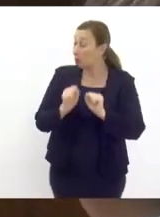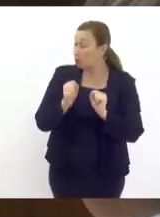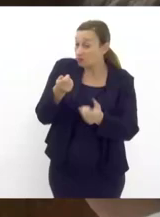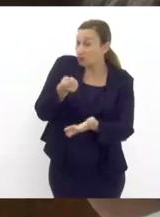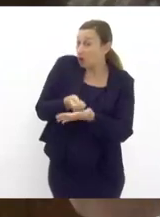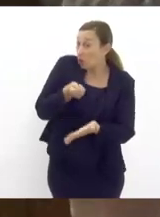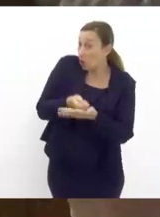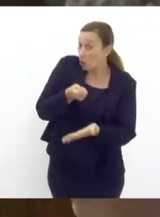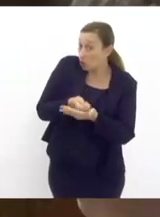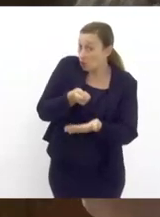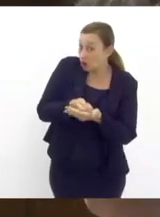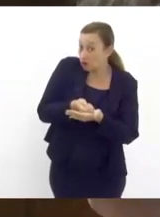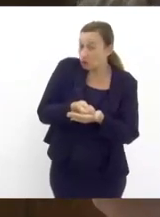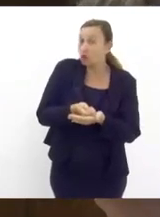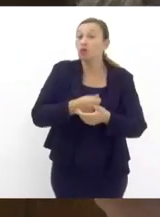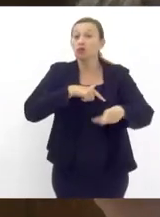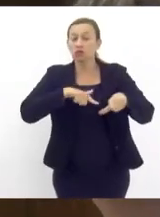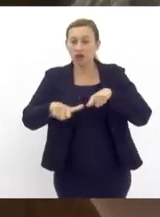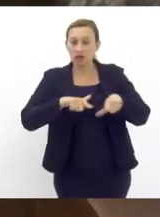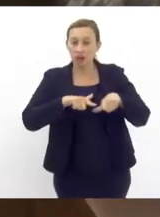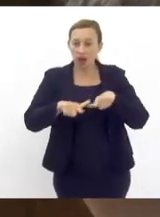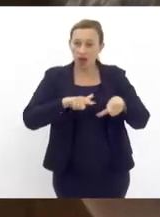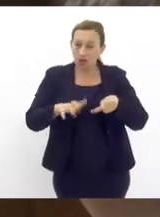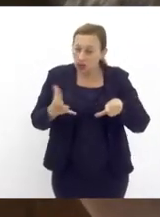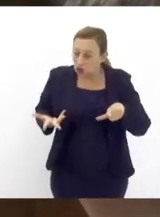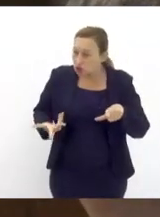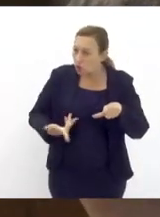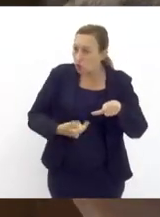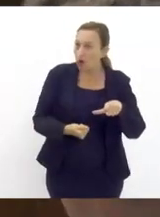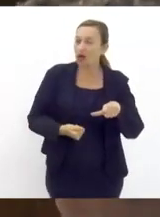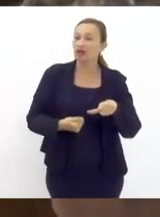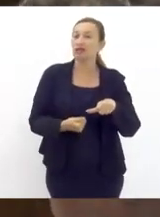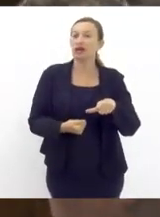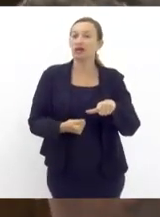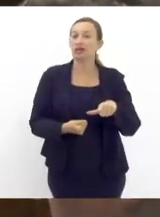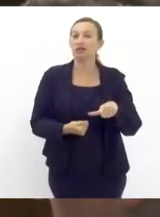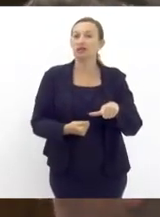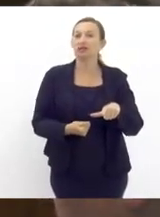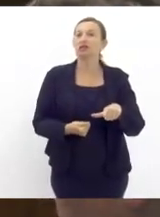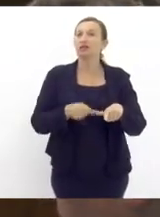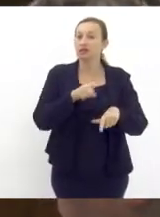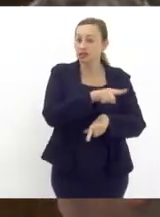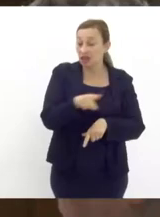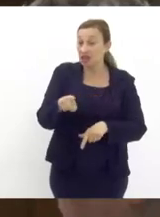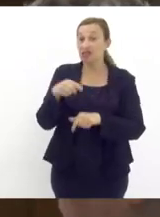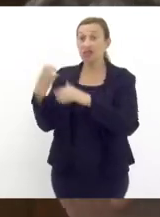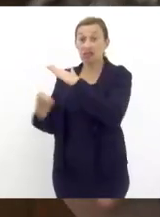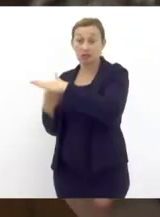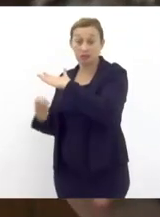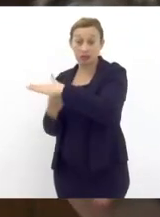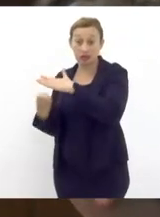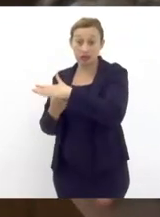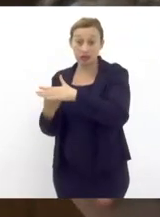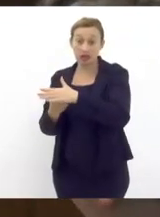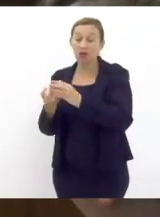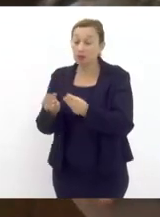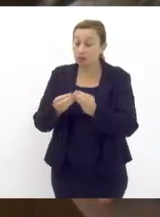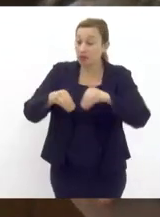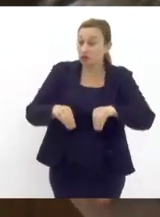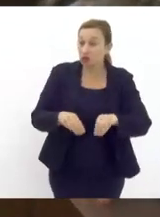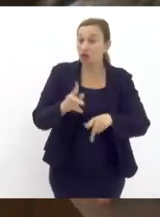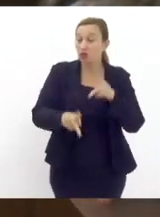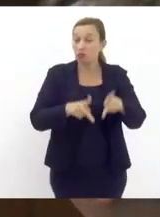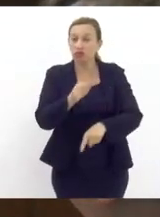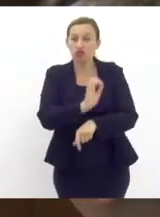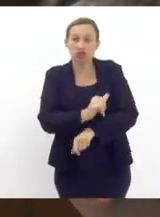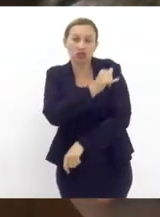cobrando né um serviço de eficiência de excelência dessas concessionária que o consumidor do Estado